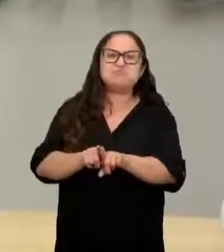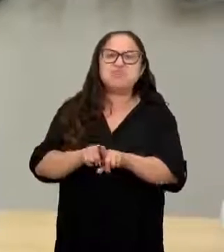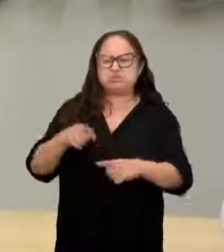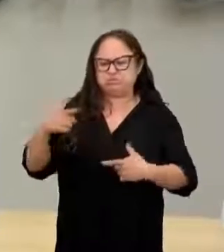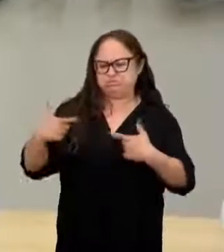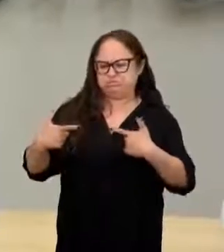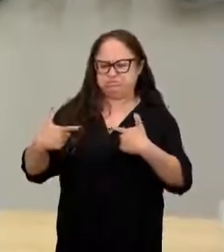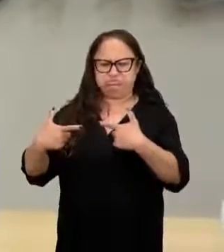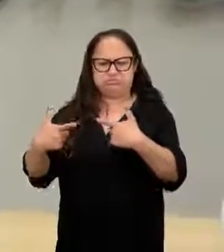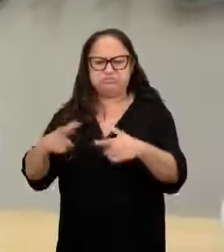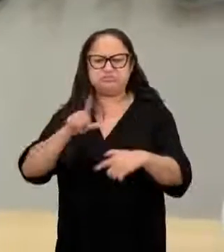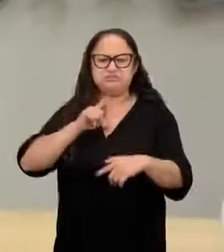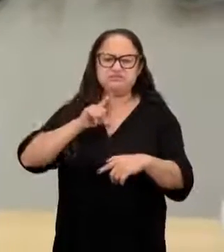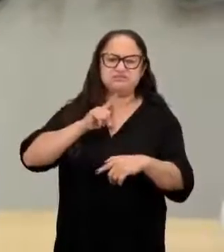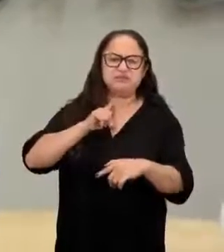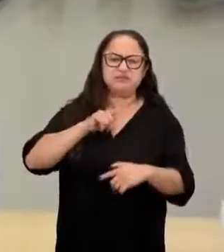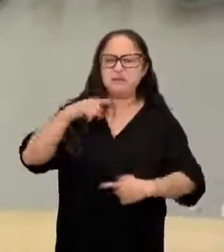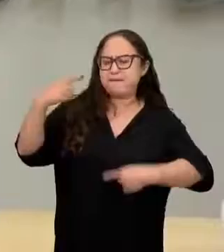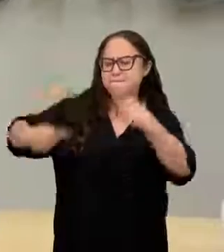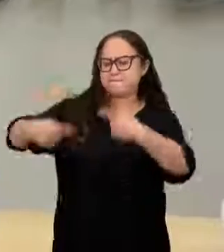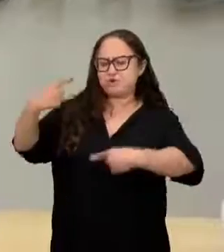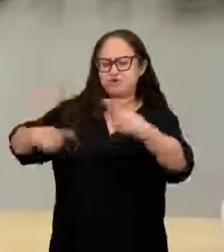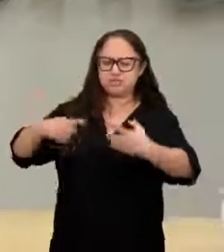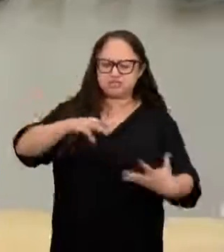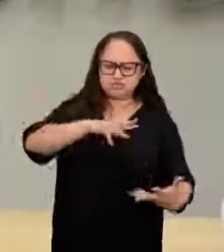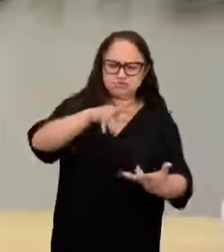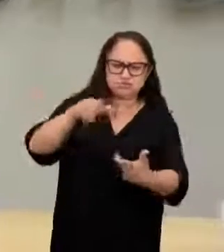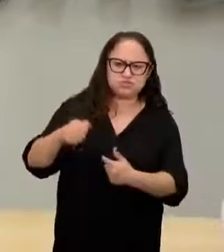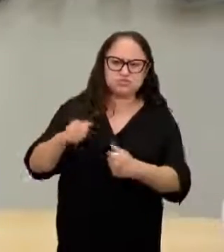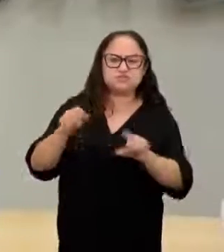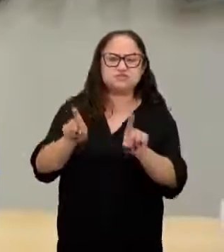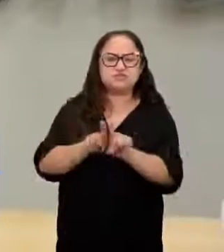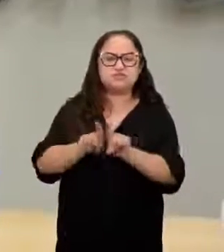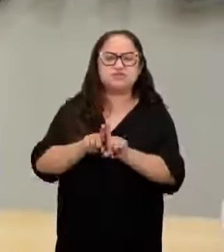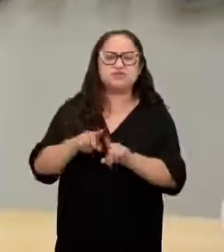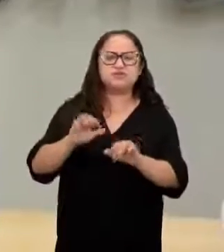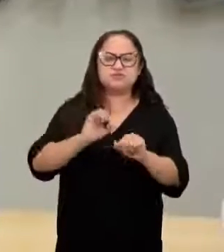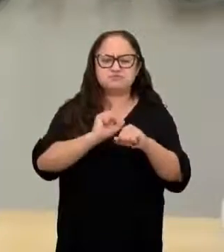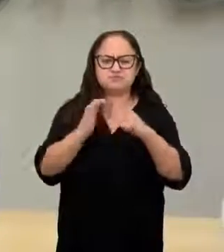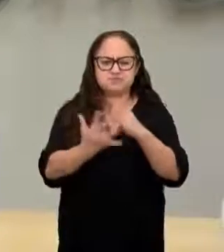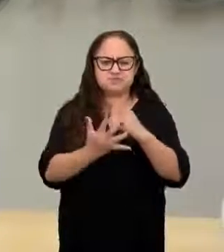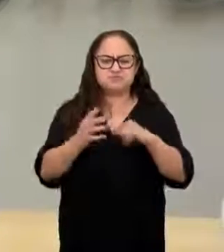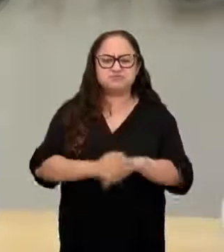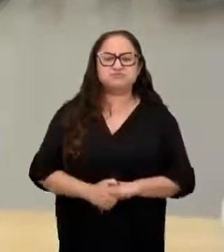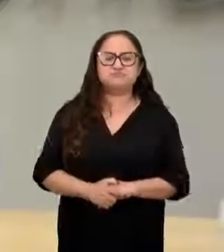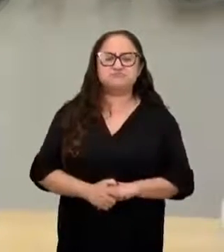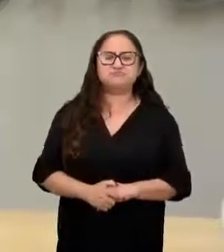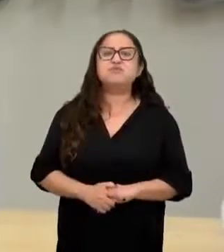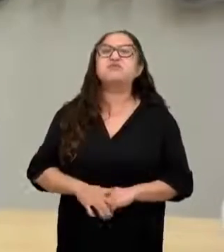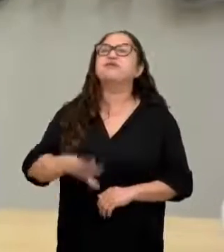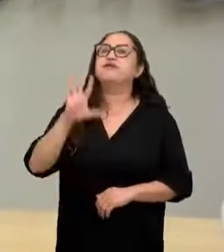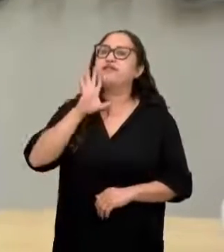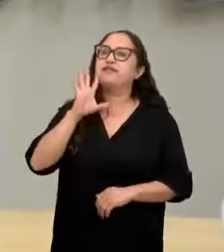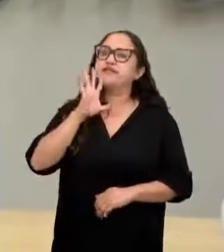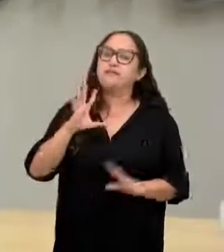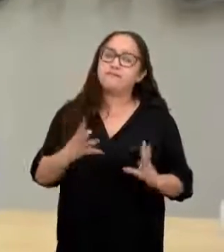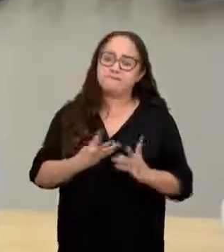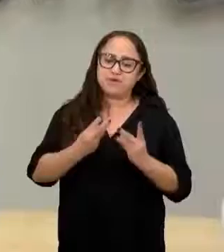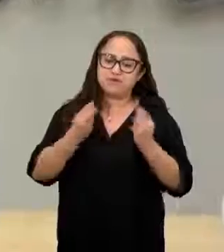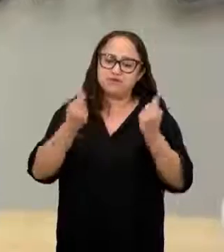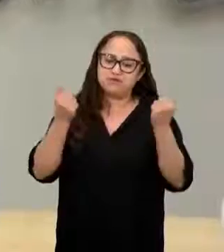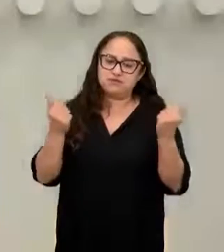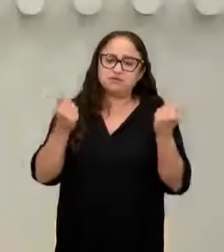aqui, políticas mundiais, pandemia, o Carlos, Afeganistão apareceu muito, meio ambiente e política. Eu achei maravilhoso,